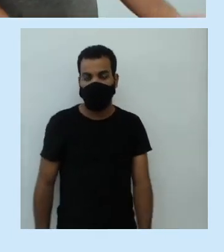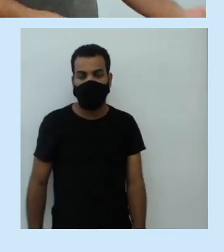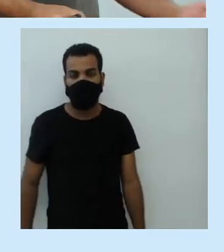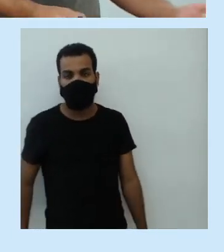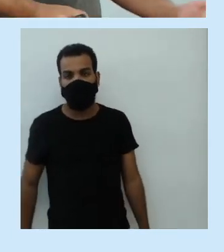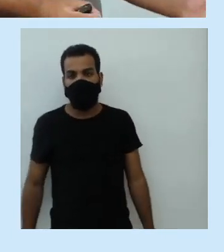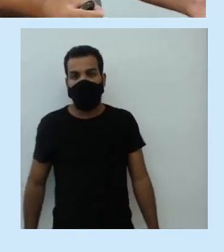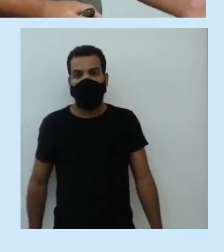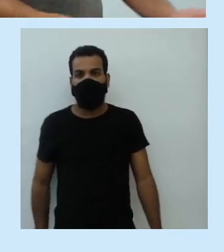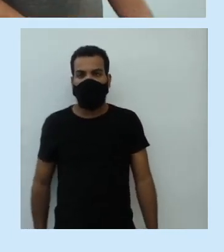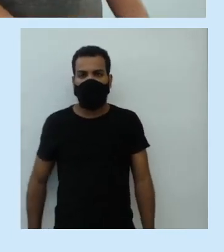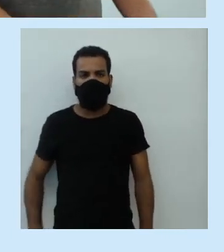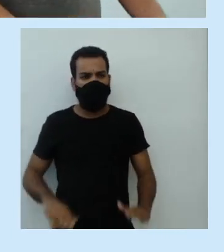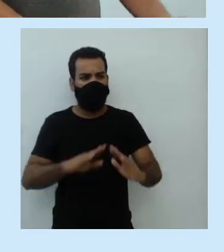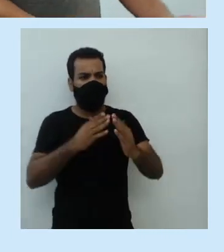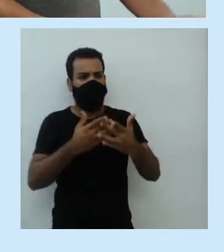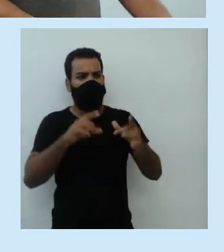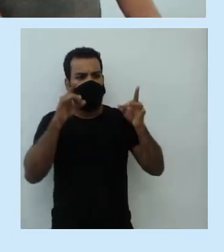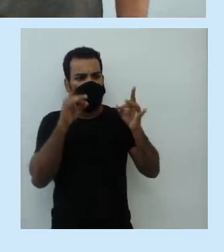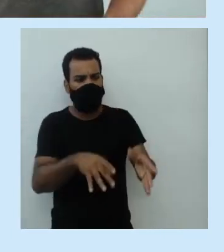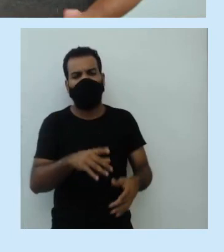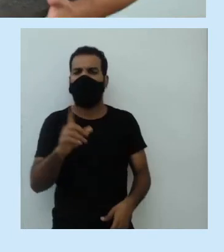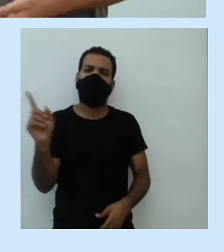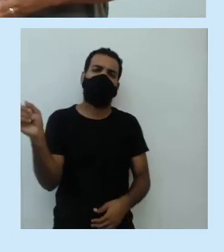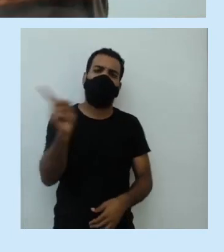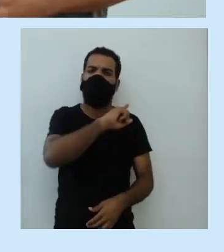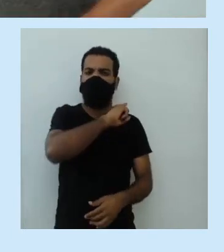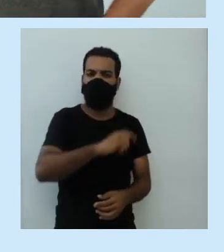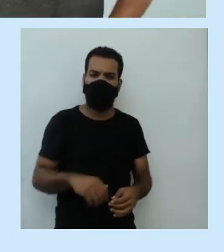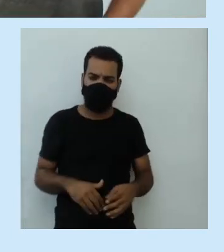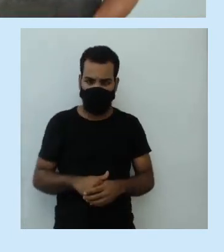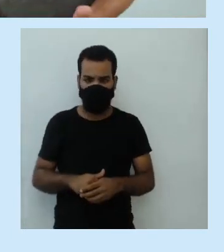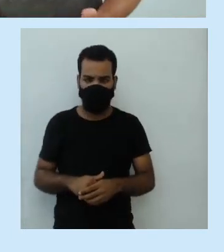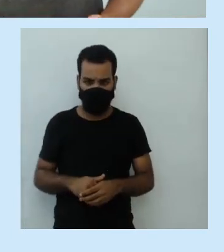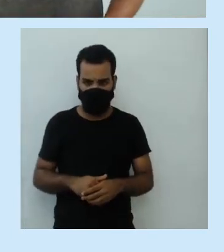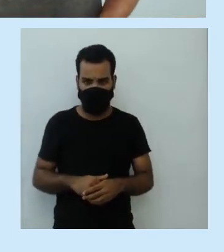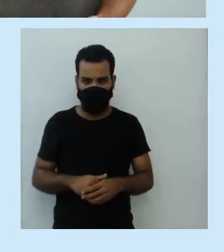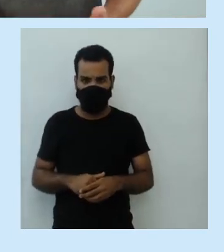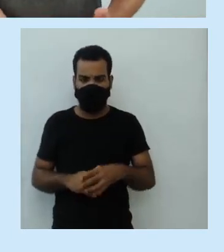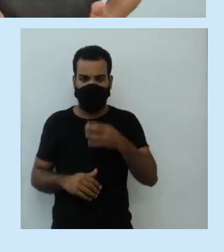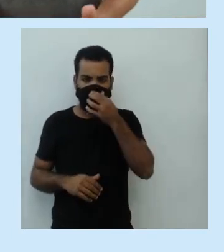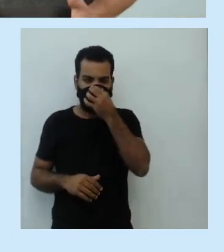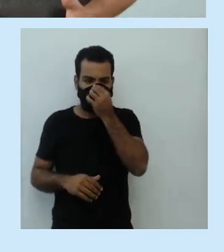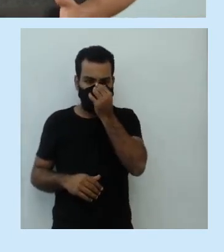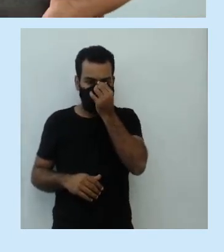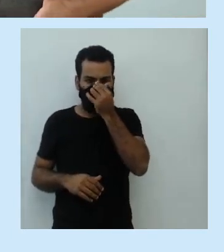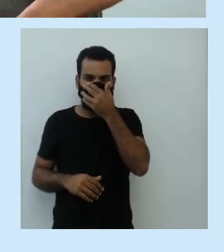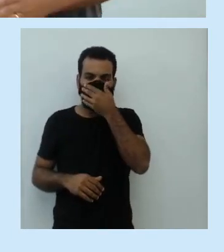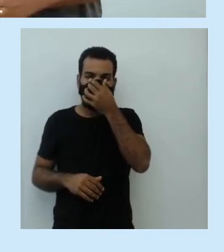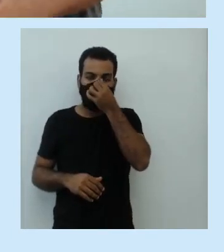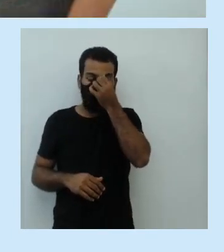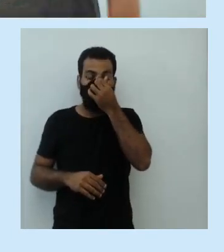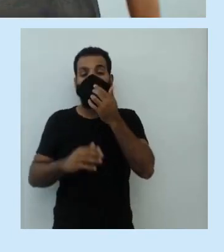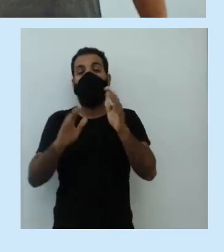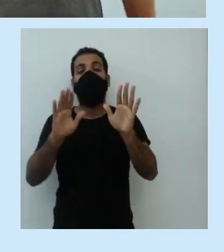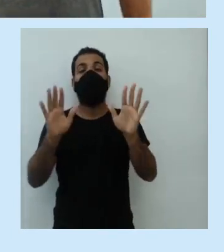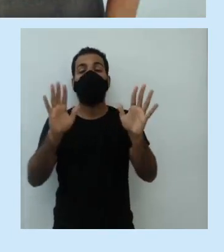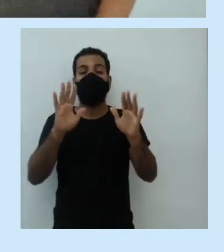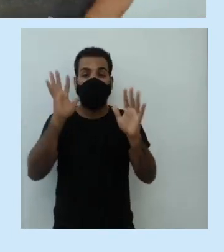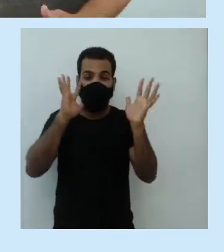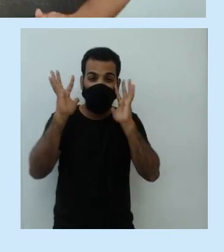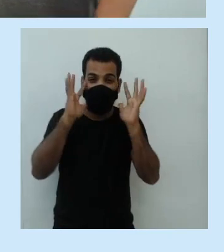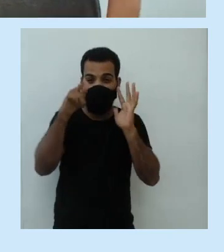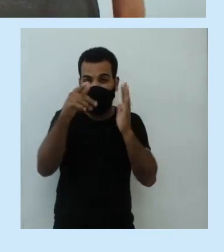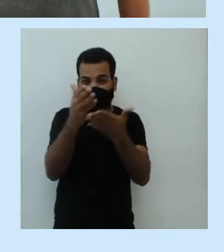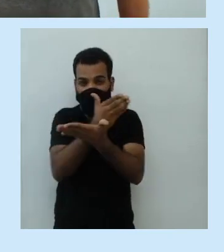precisa abandonar a escola para buscar os nossos sonhos de ser um atleta. Muita gente cai nessa realidade, mas não